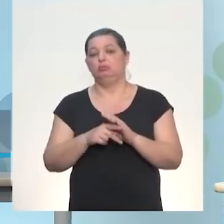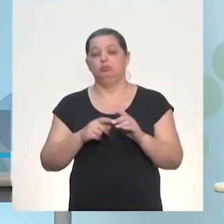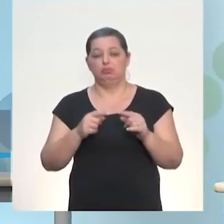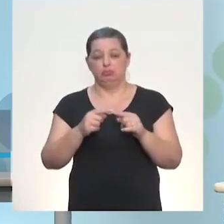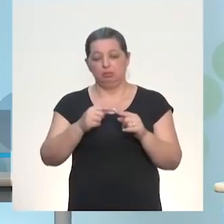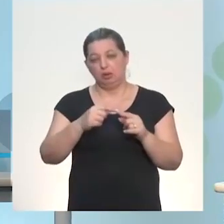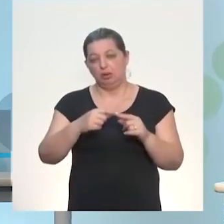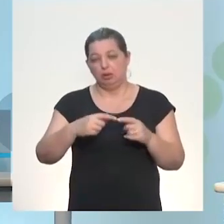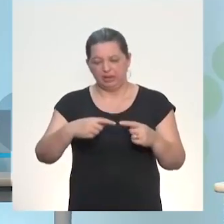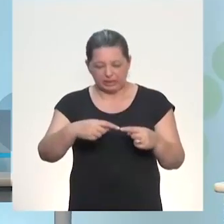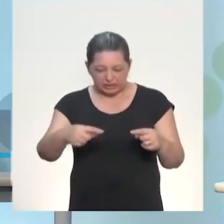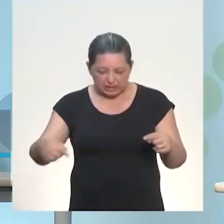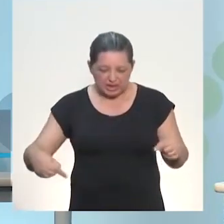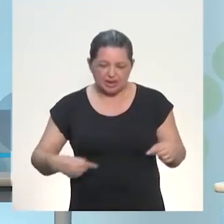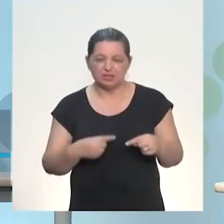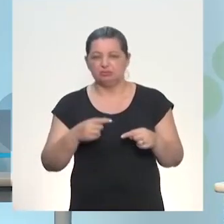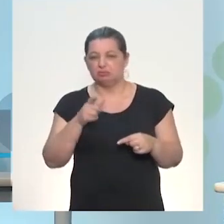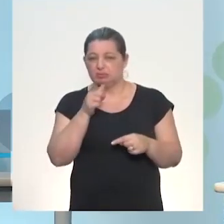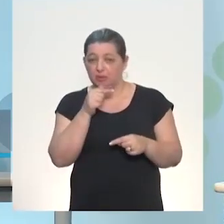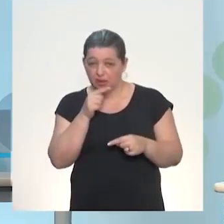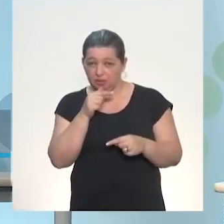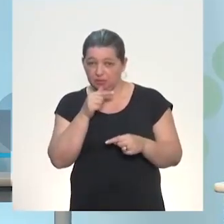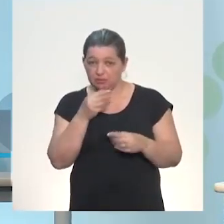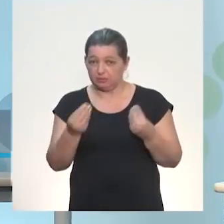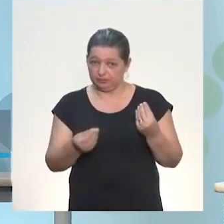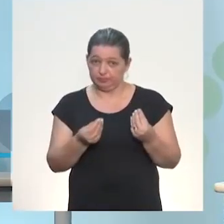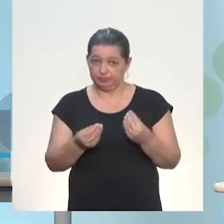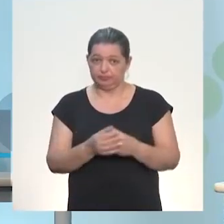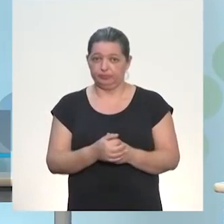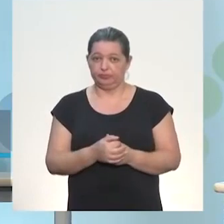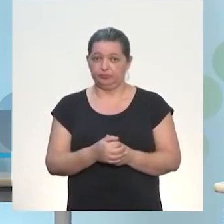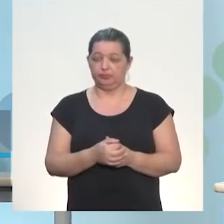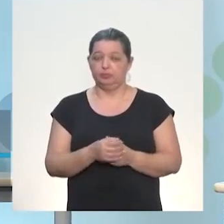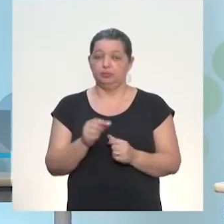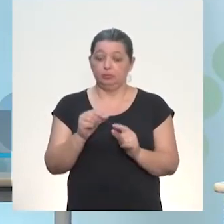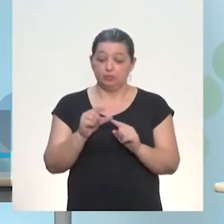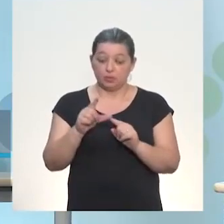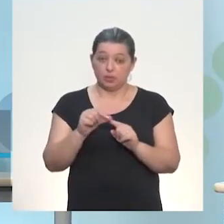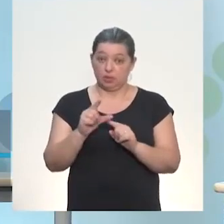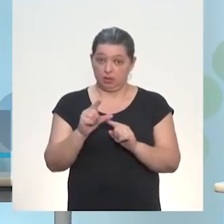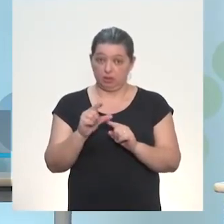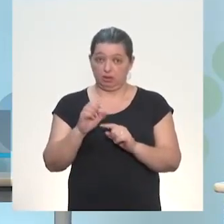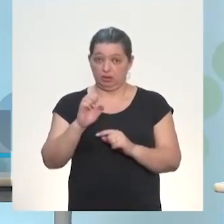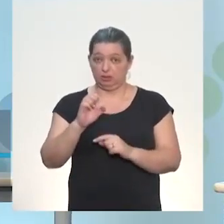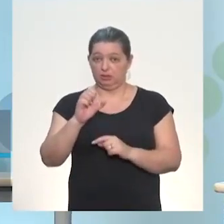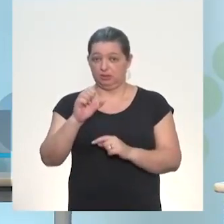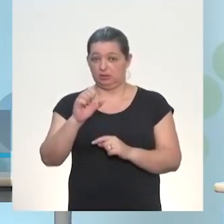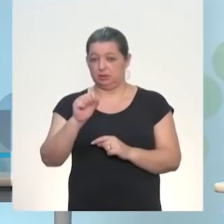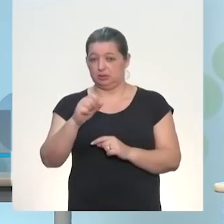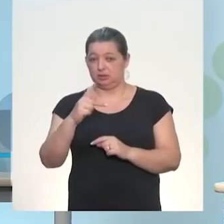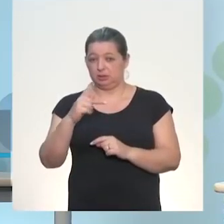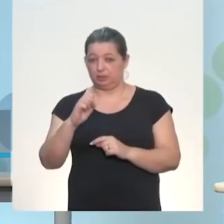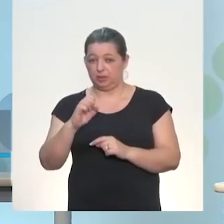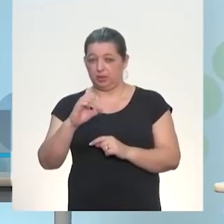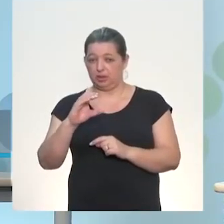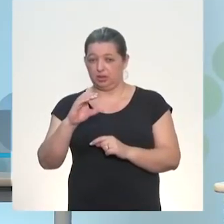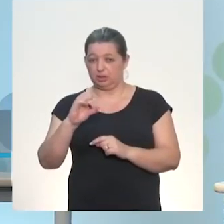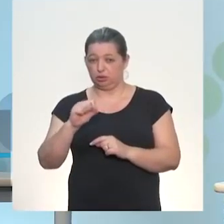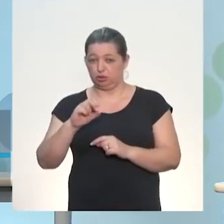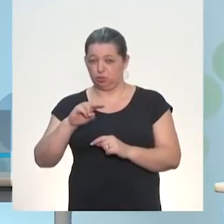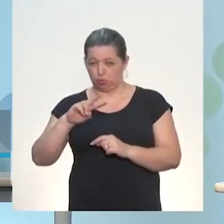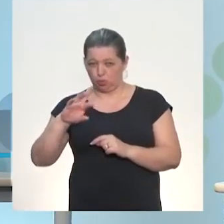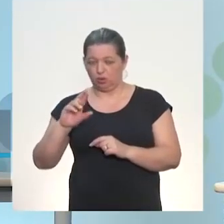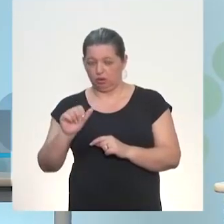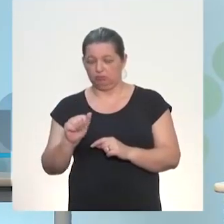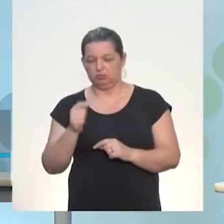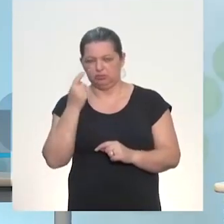que forma aquele cubo, que forma o que seja, né? Mas falou da espessura do material, você tem a diferença entre capacidade e volume, tá bom? Mas